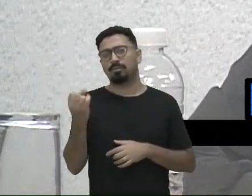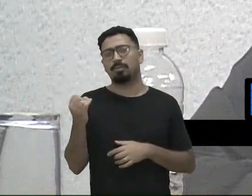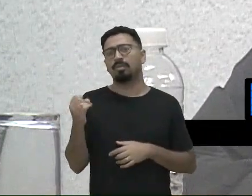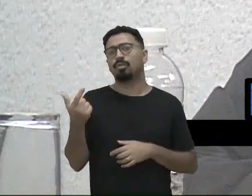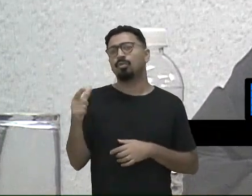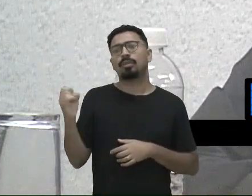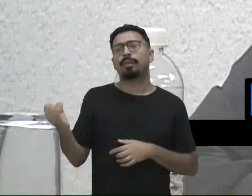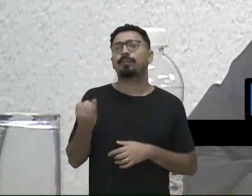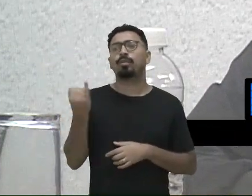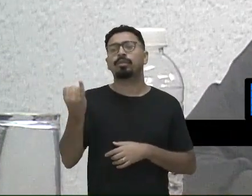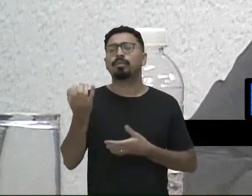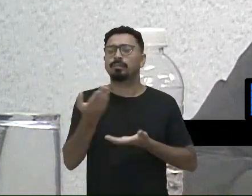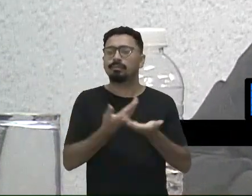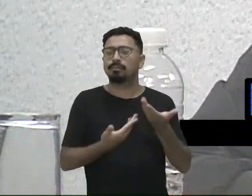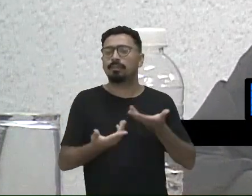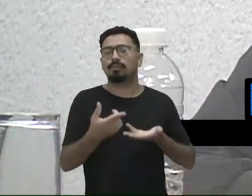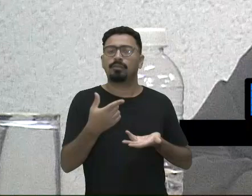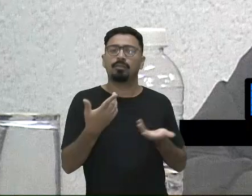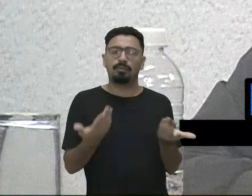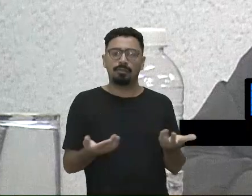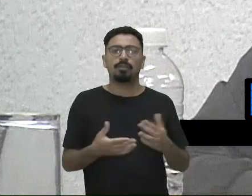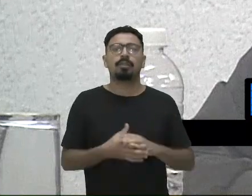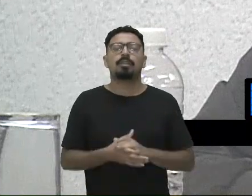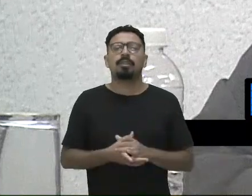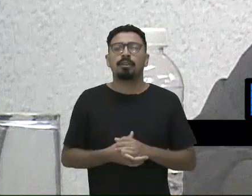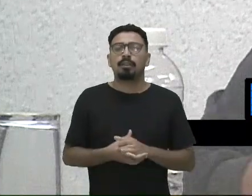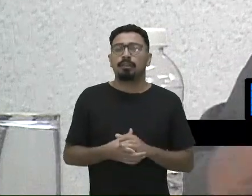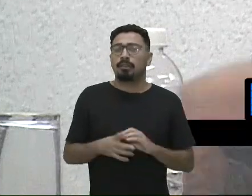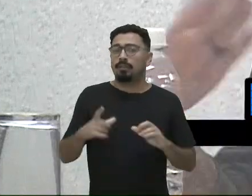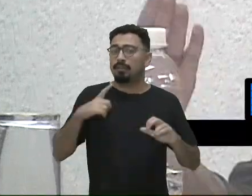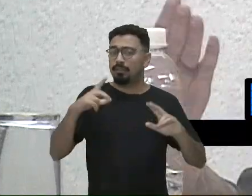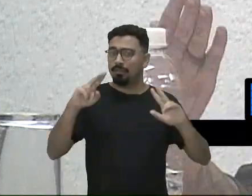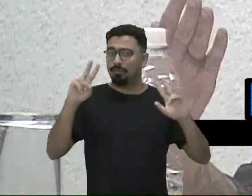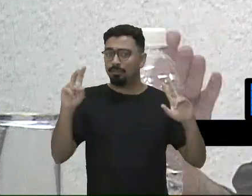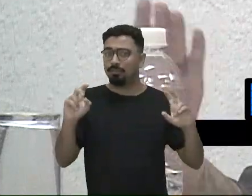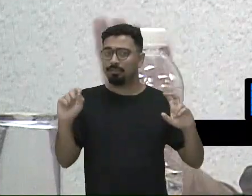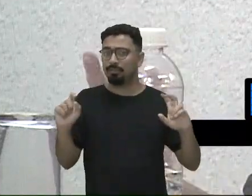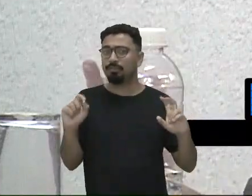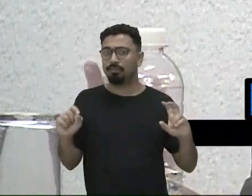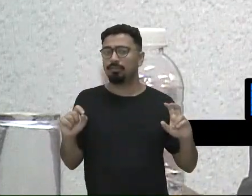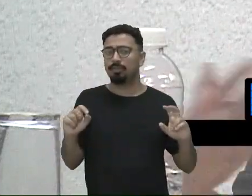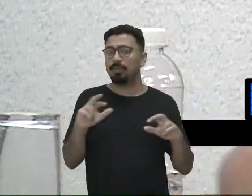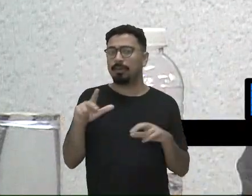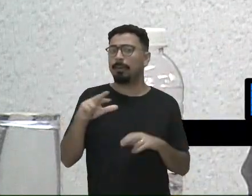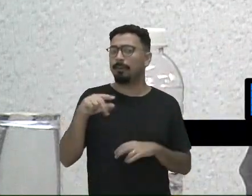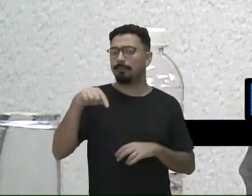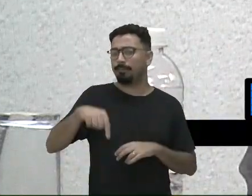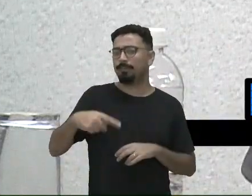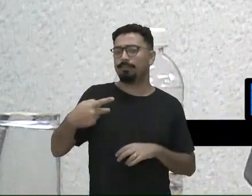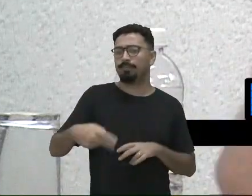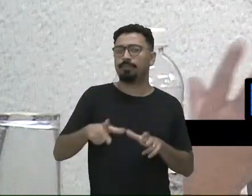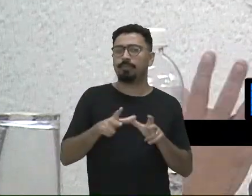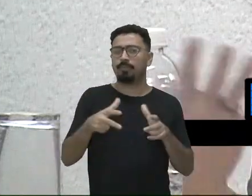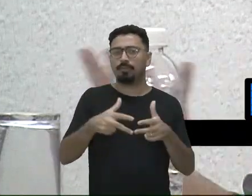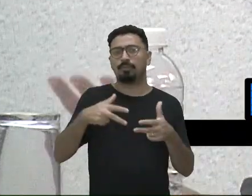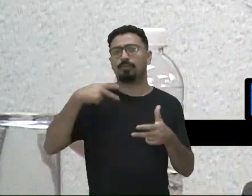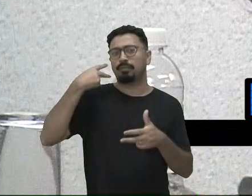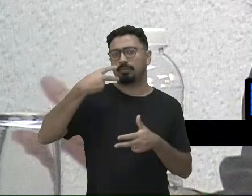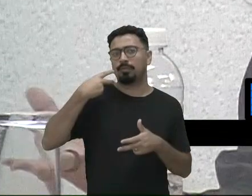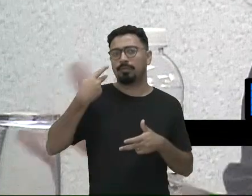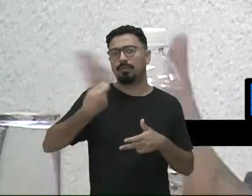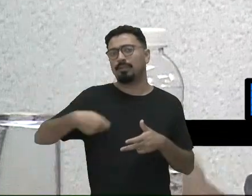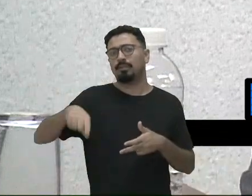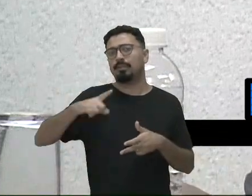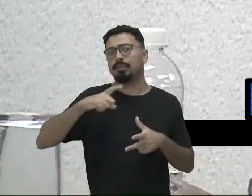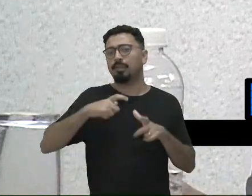ser ouvida. E isso aumenta os estigmas, não porque essa casa precisa ter uma maioria